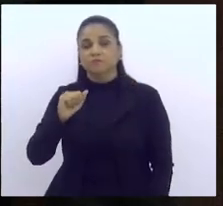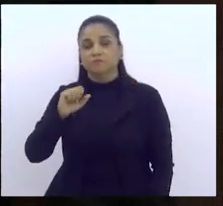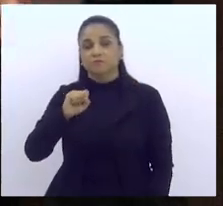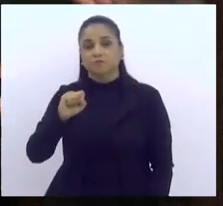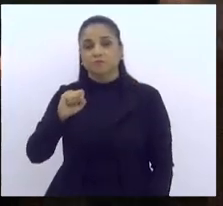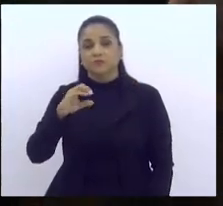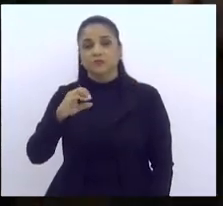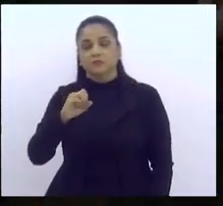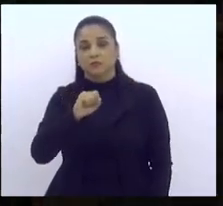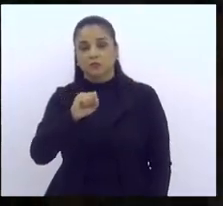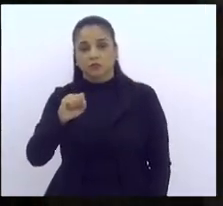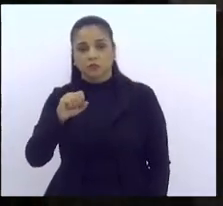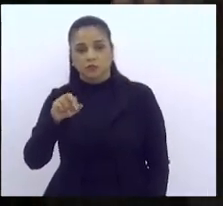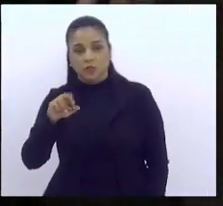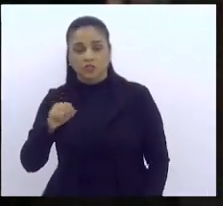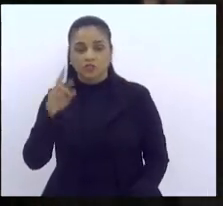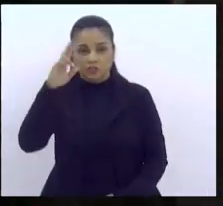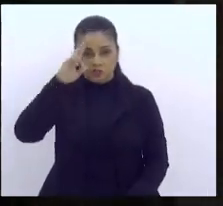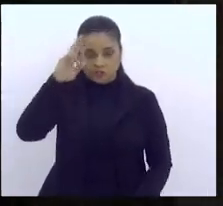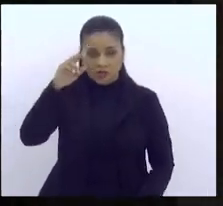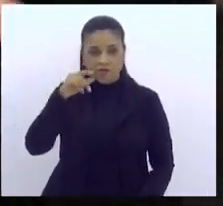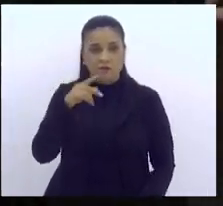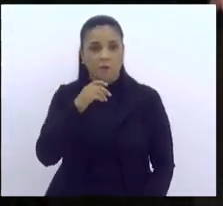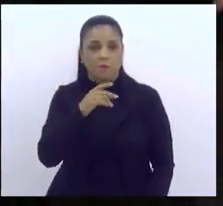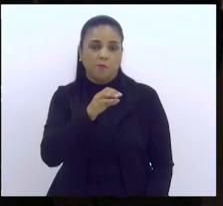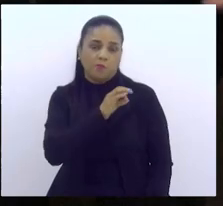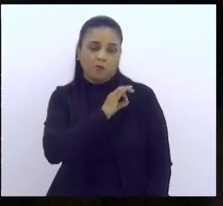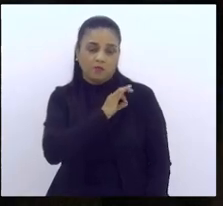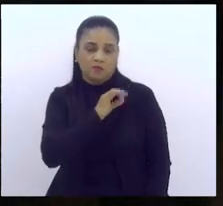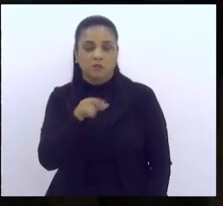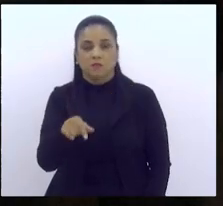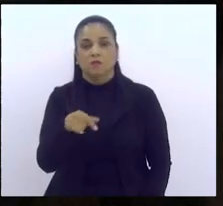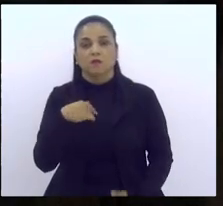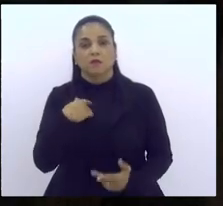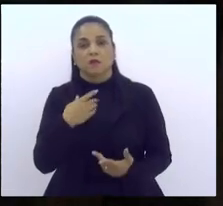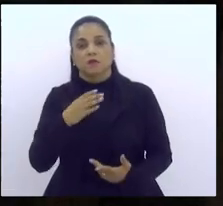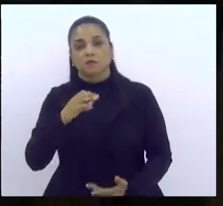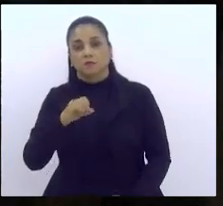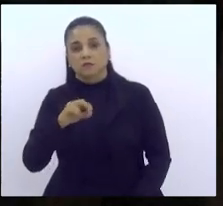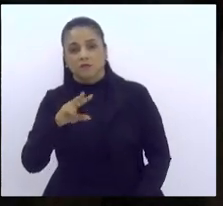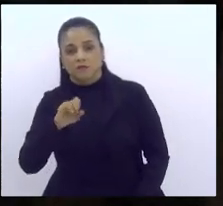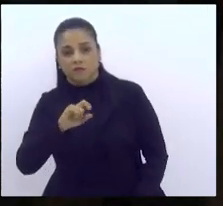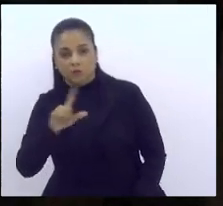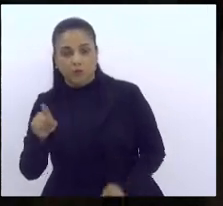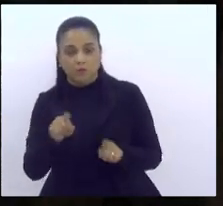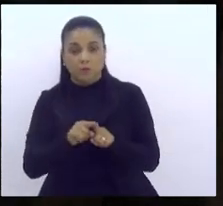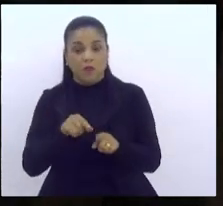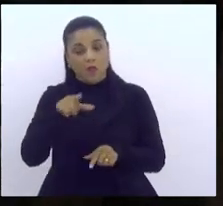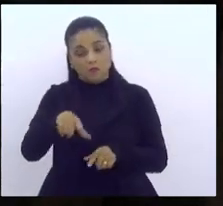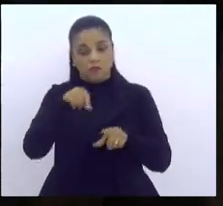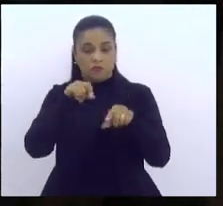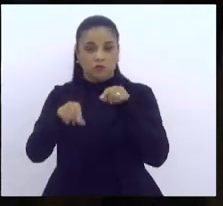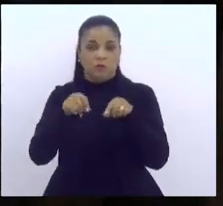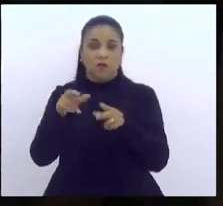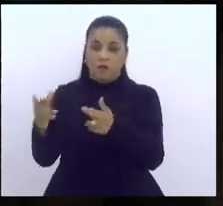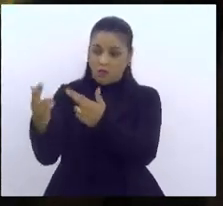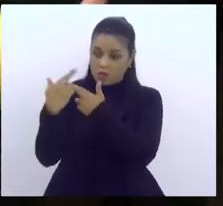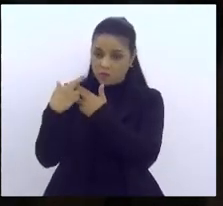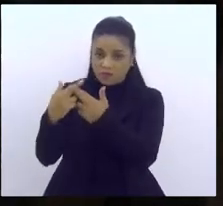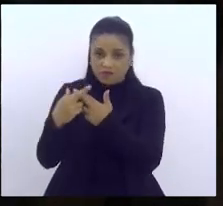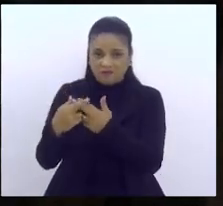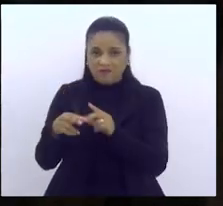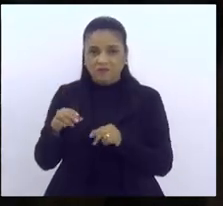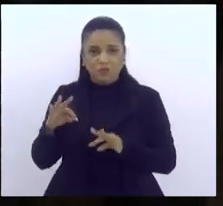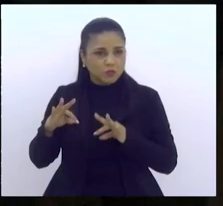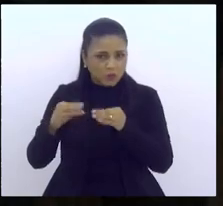da Polícia Civil, quem vai ser o chefe da Polícia Militar, é o governador. Então, a responsabilidade é dele. Não pode dizer que a responsabilidade é do contexto